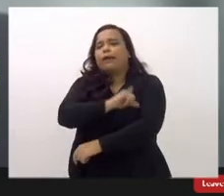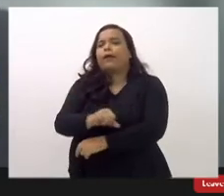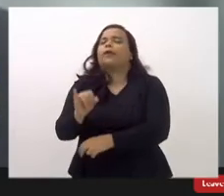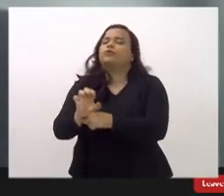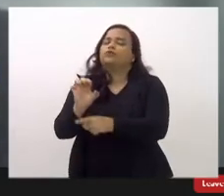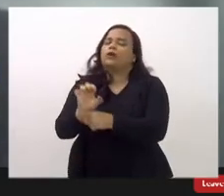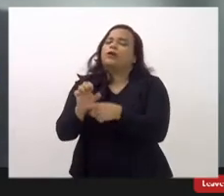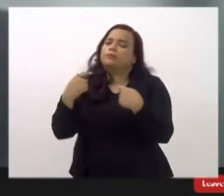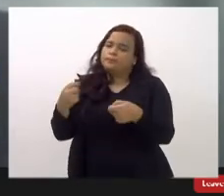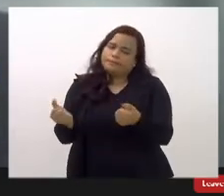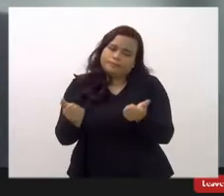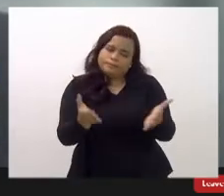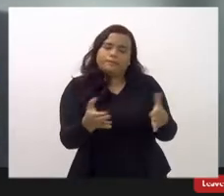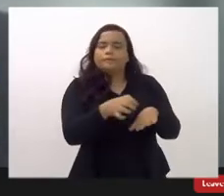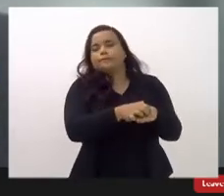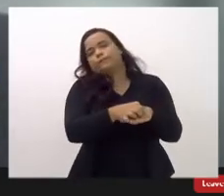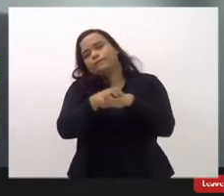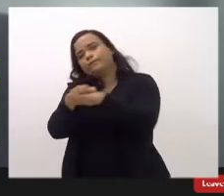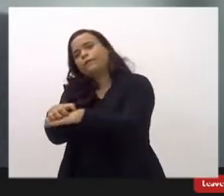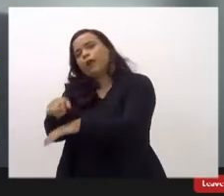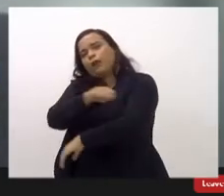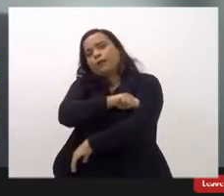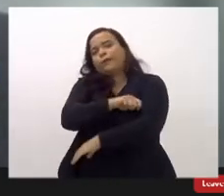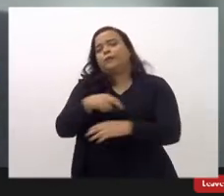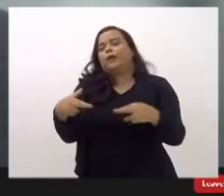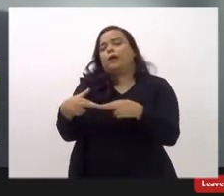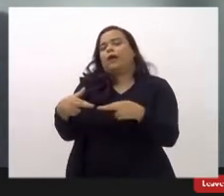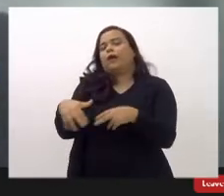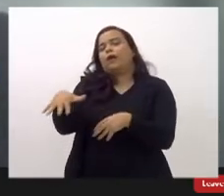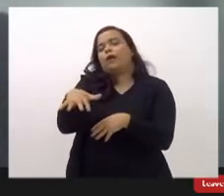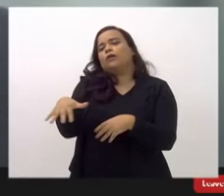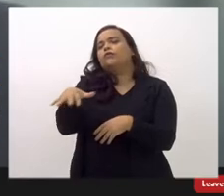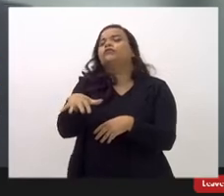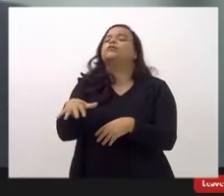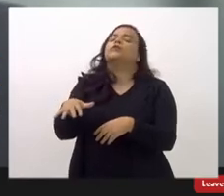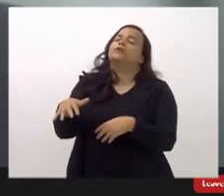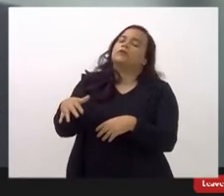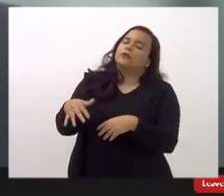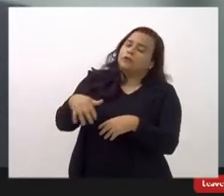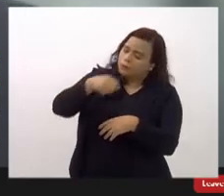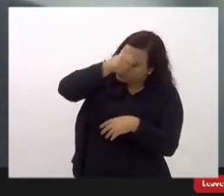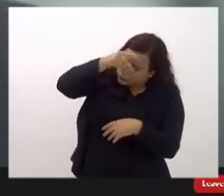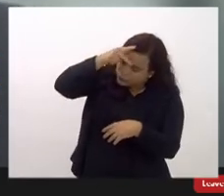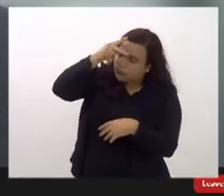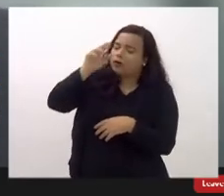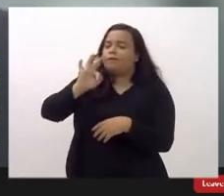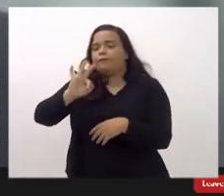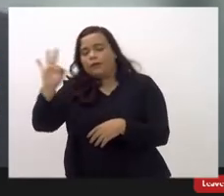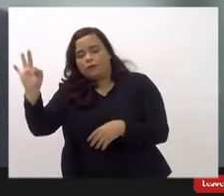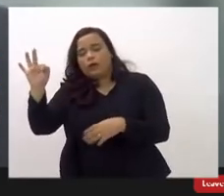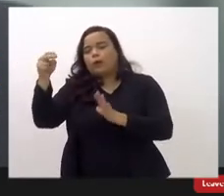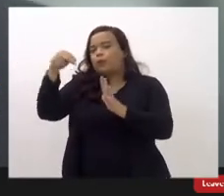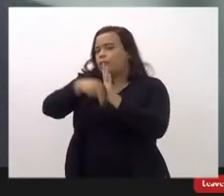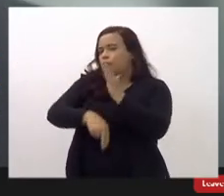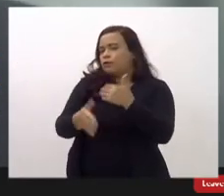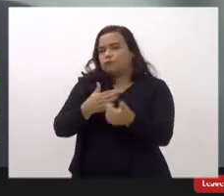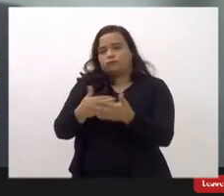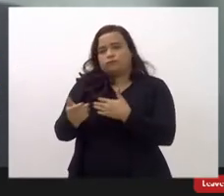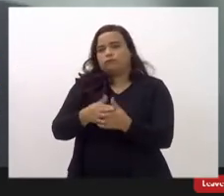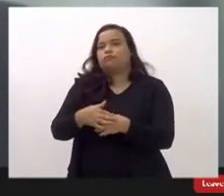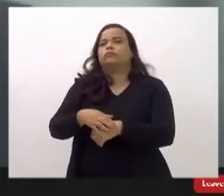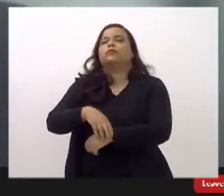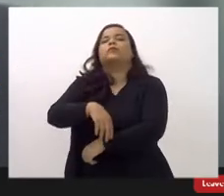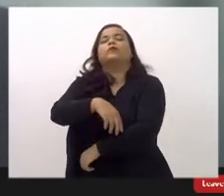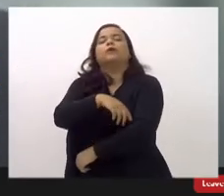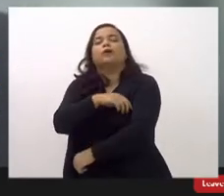alunos das redes municipal e federal em todos os níveis, seja ele ensino fundamental e